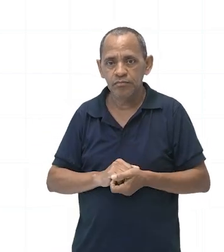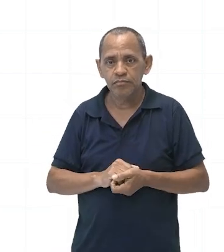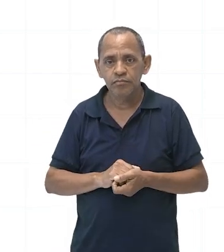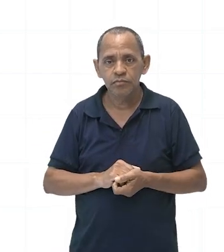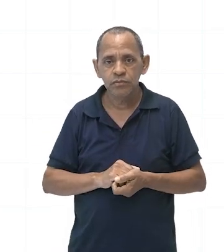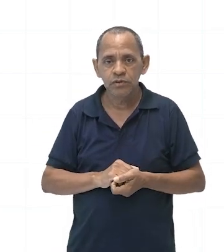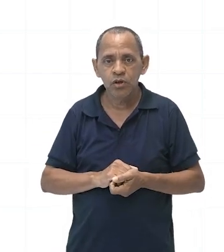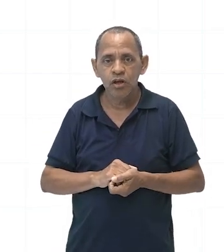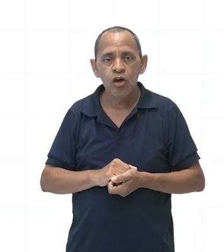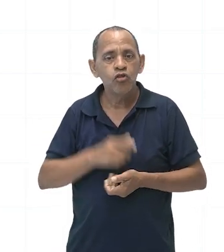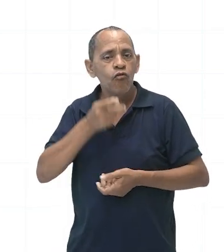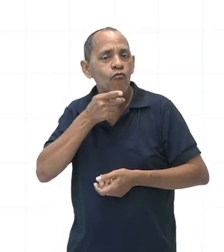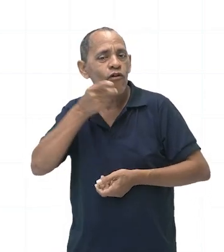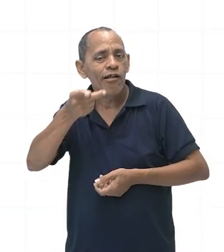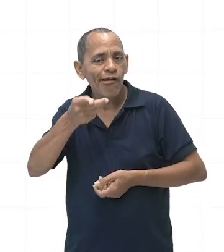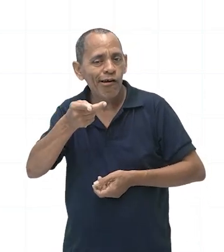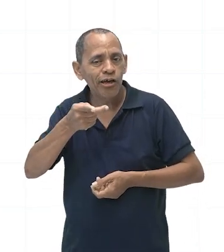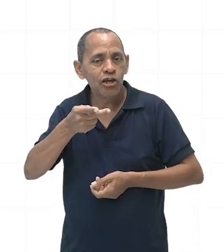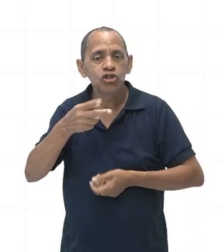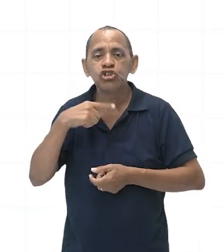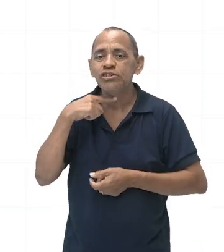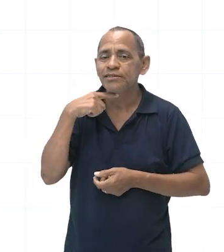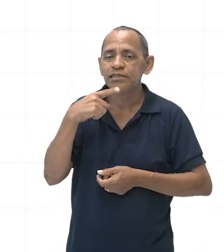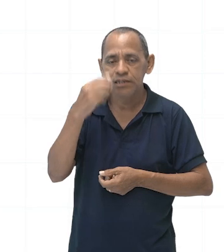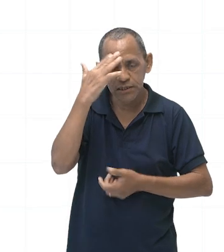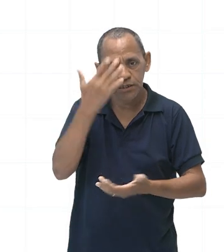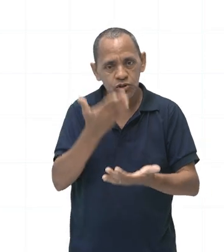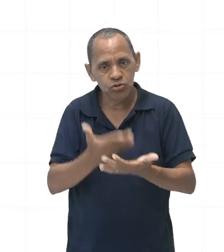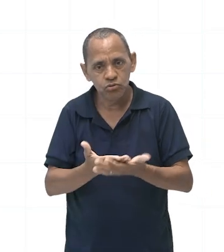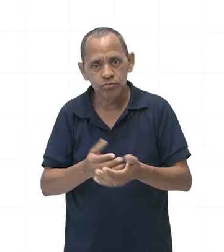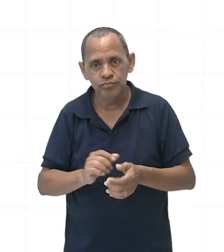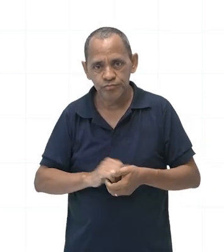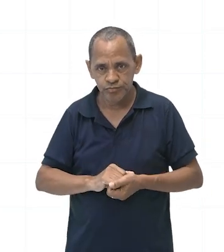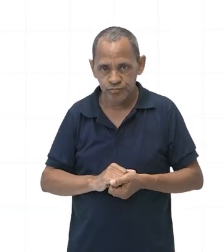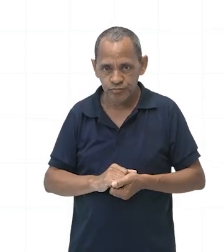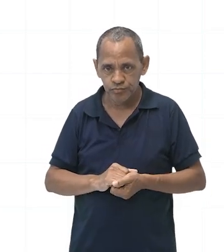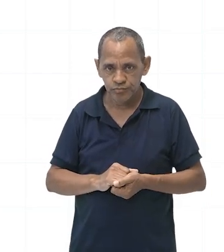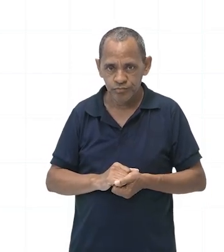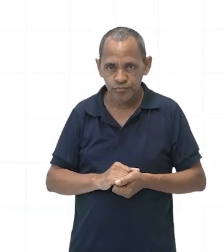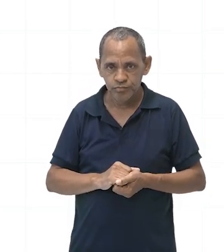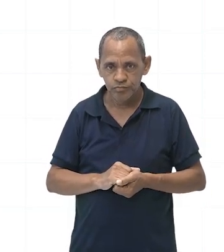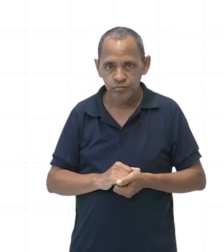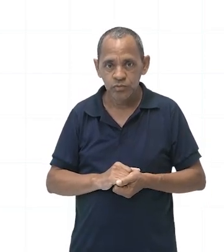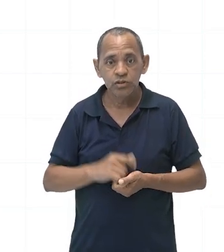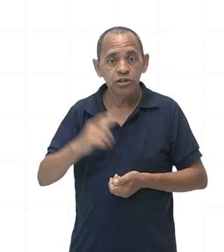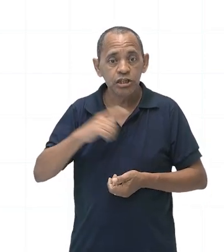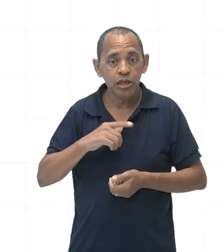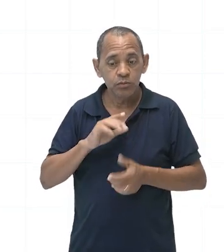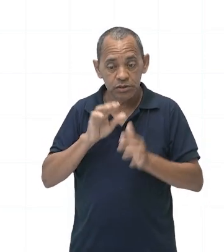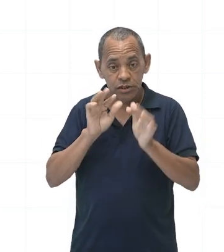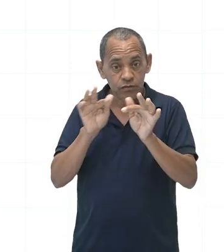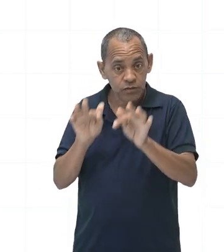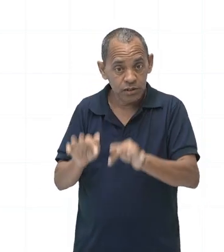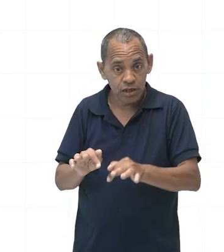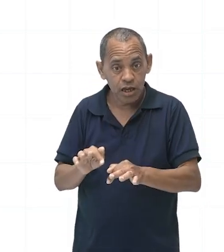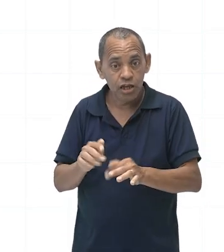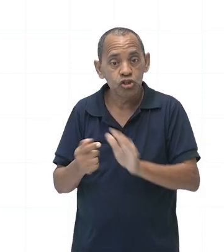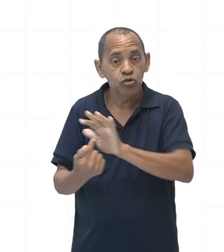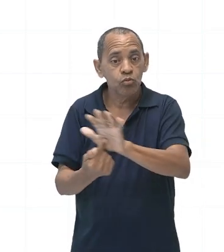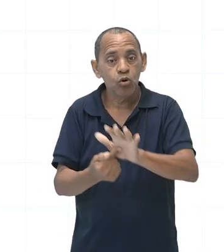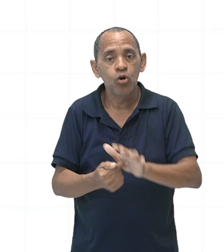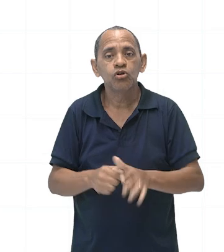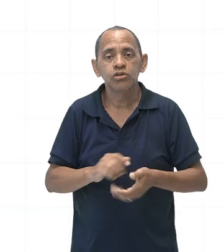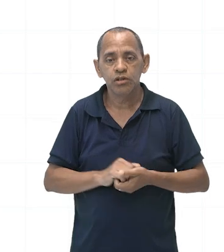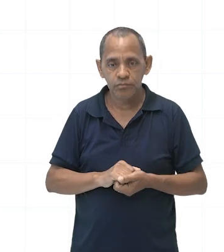ninguém acreditou. Mais uma situação em que a subordinada está na primeira posição. Nós temos as finais, que expressam o objetivo de algo,